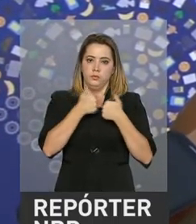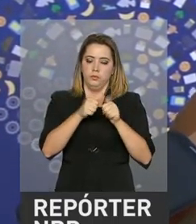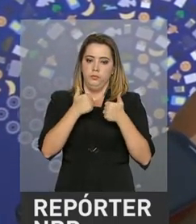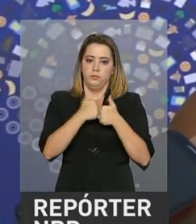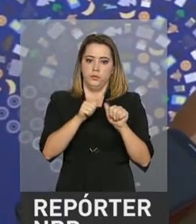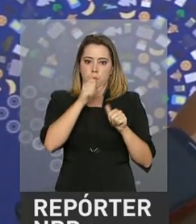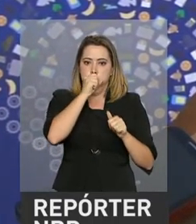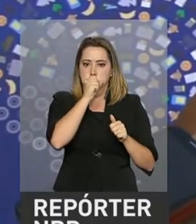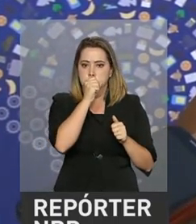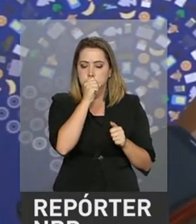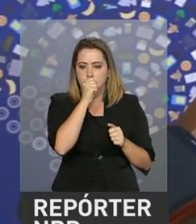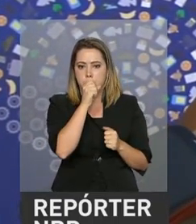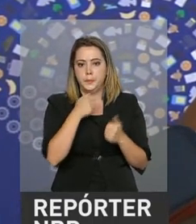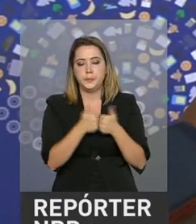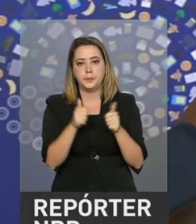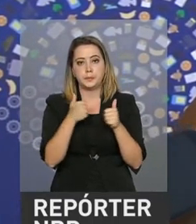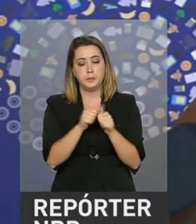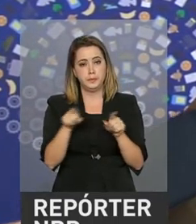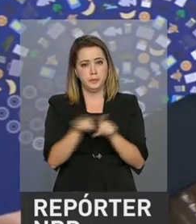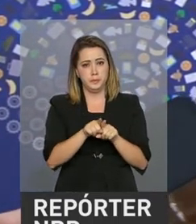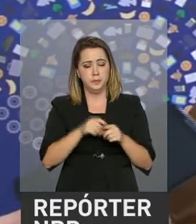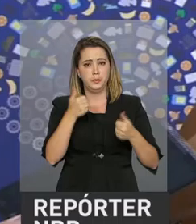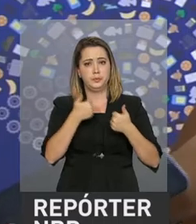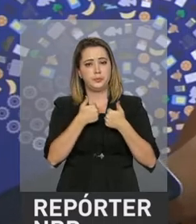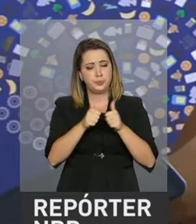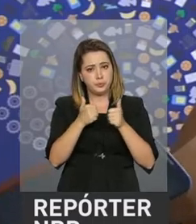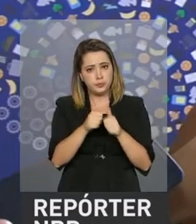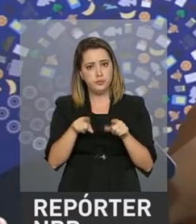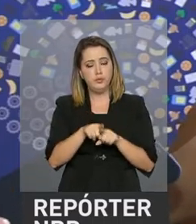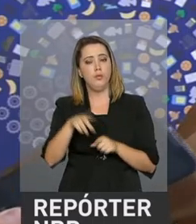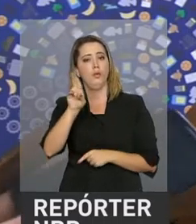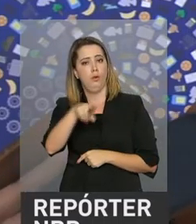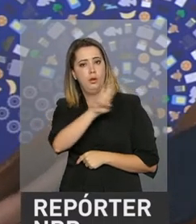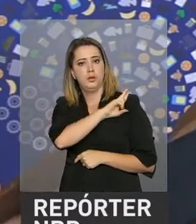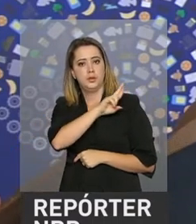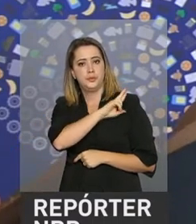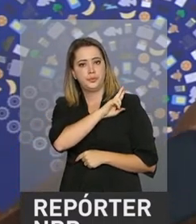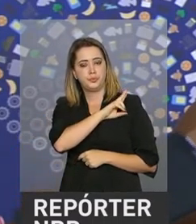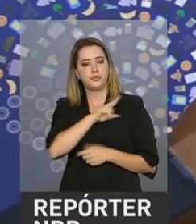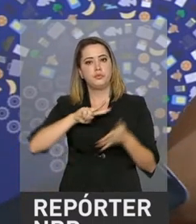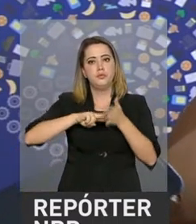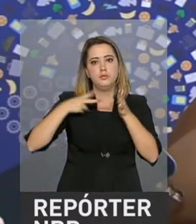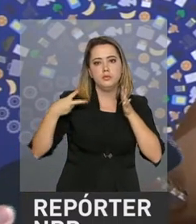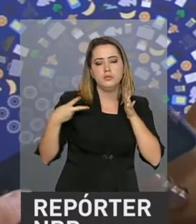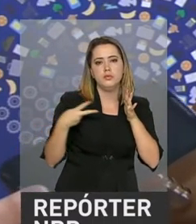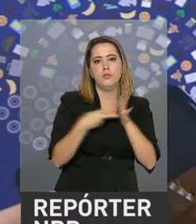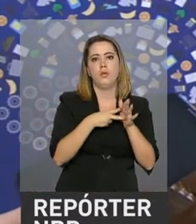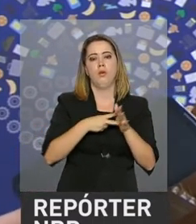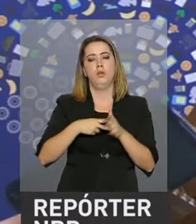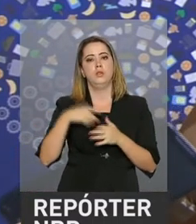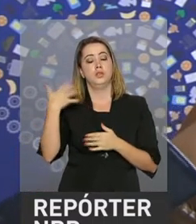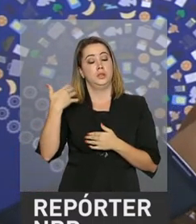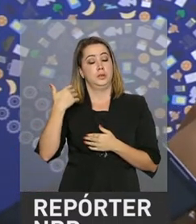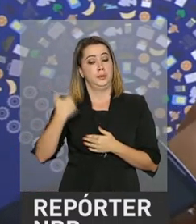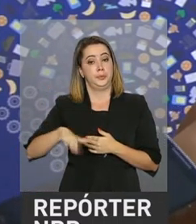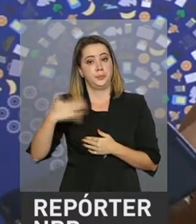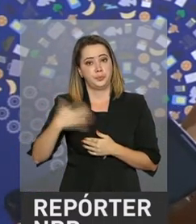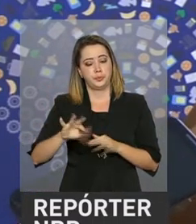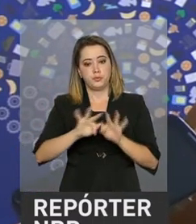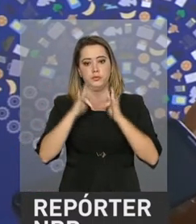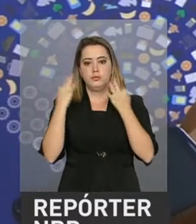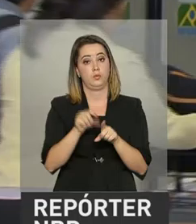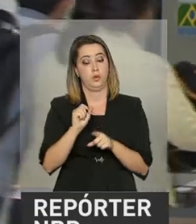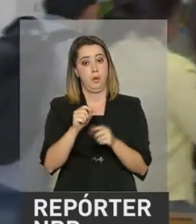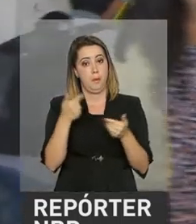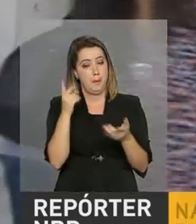urbanos. Quer dizer, o transporte é responsável por uma parcela significativa da despesa das famílias, em